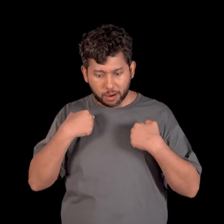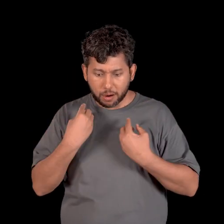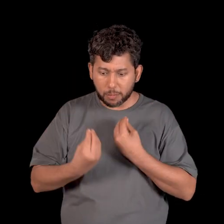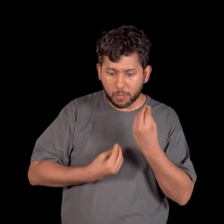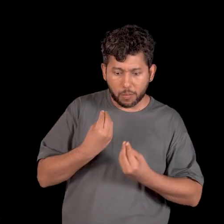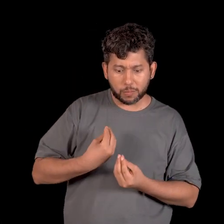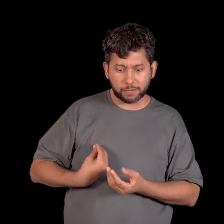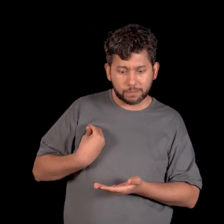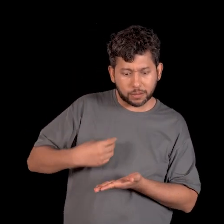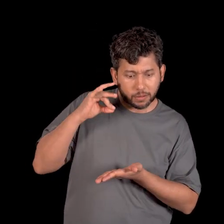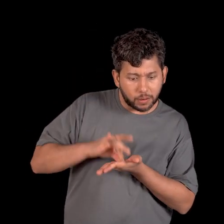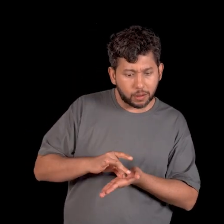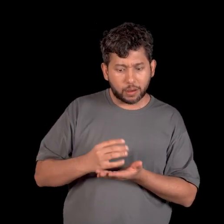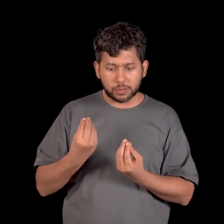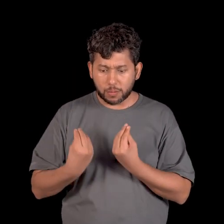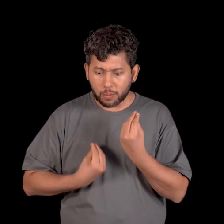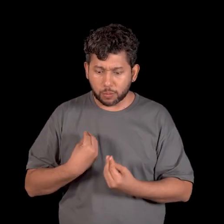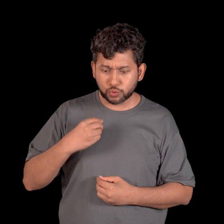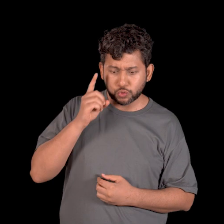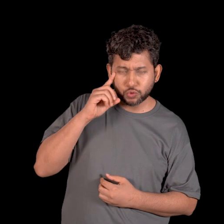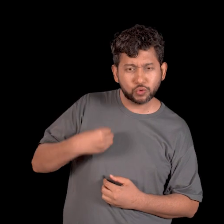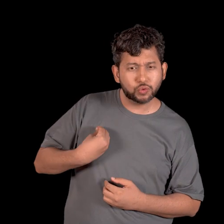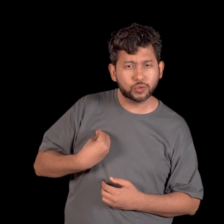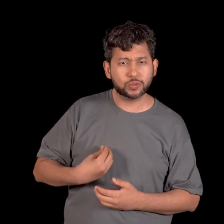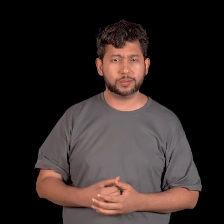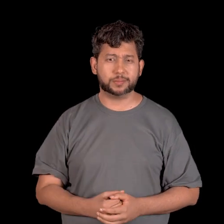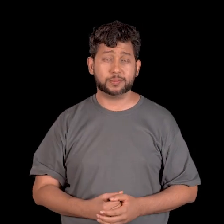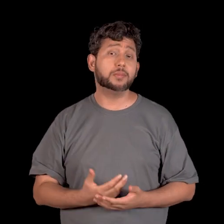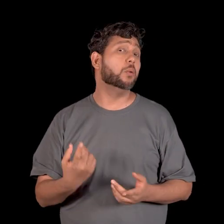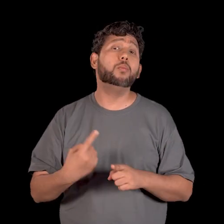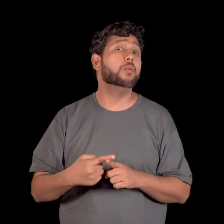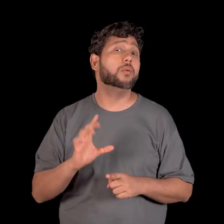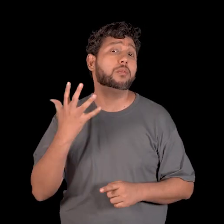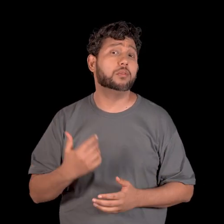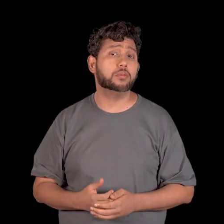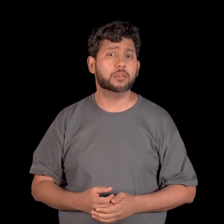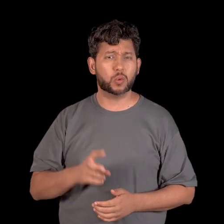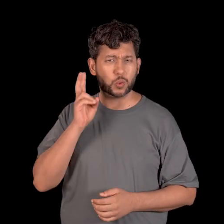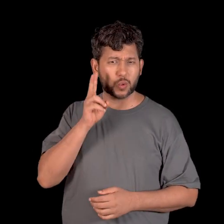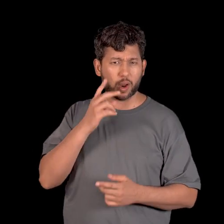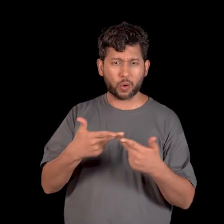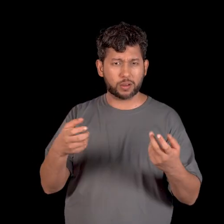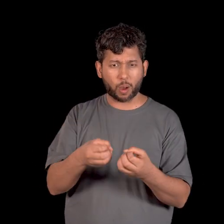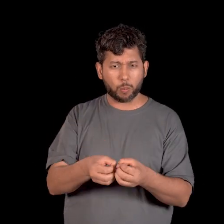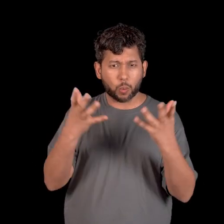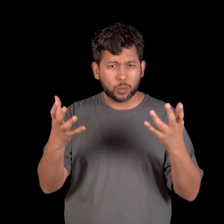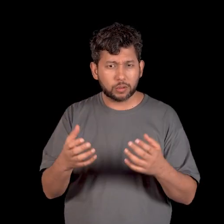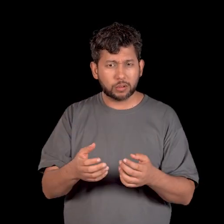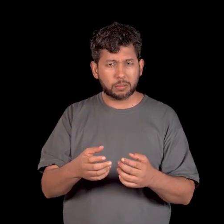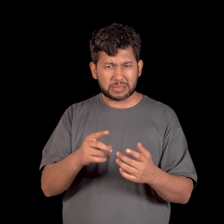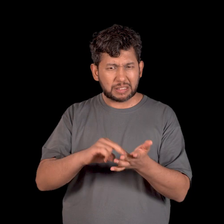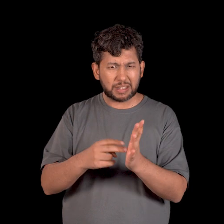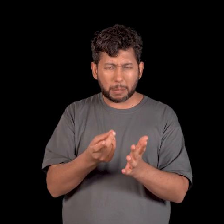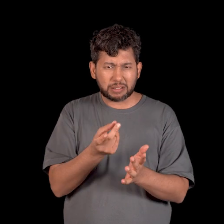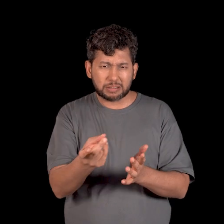como as pessoas passaram a enxergar, a entender e a modificar a realidade em que viviam no dia a dia. Isso acontece porque nada